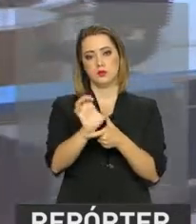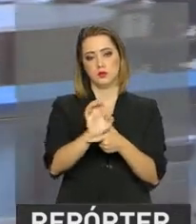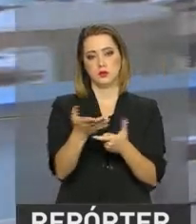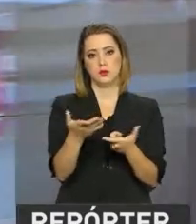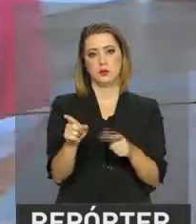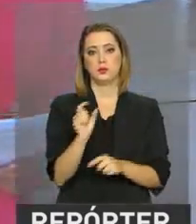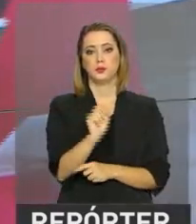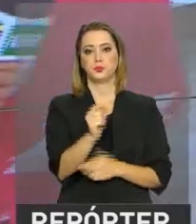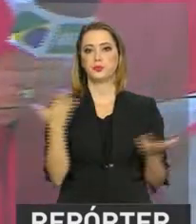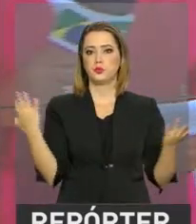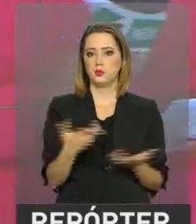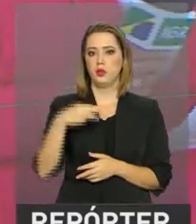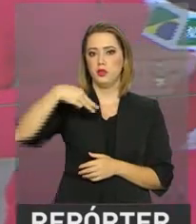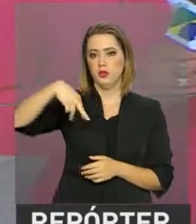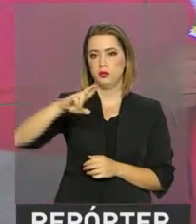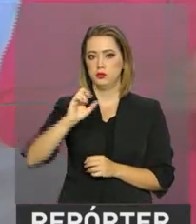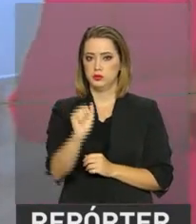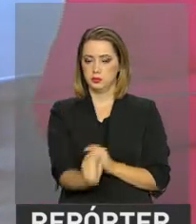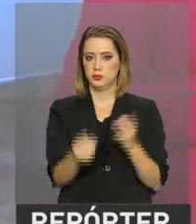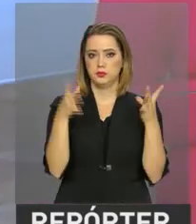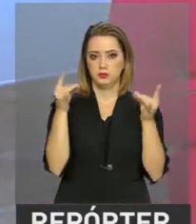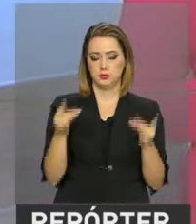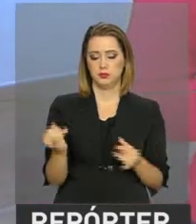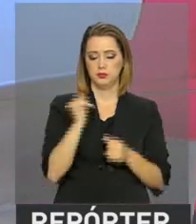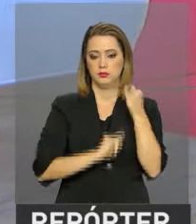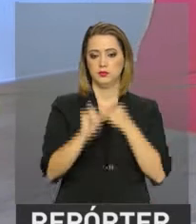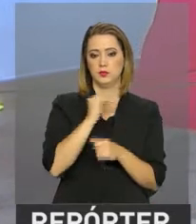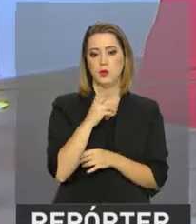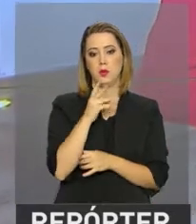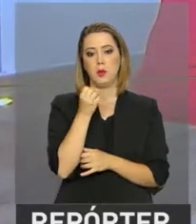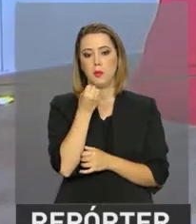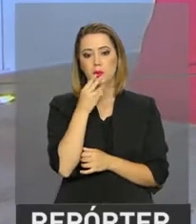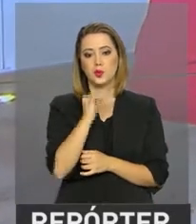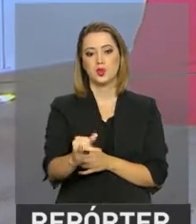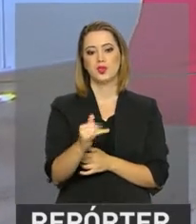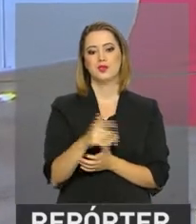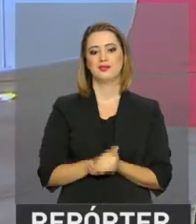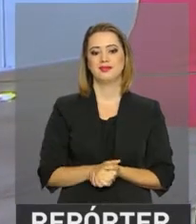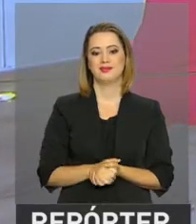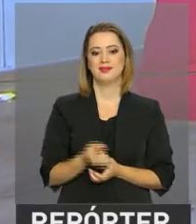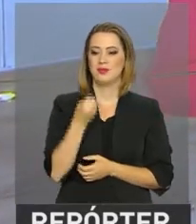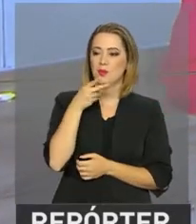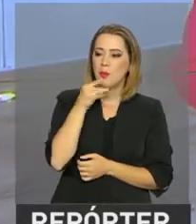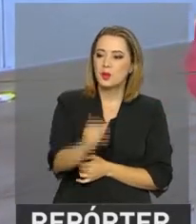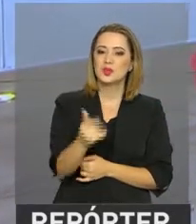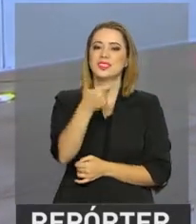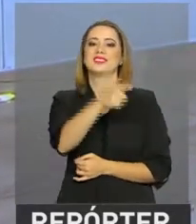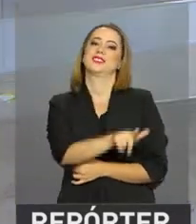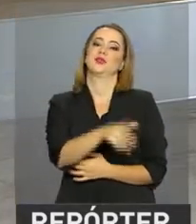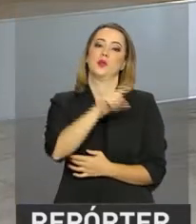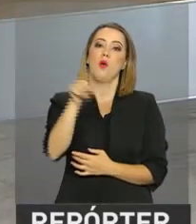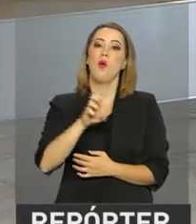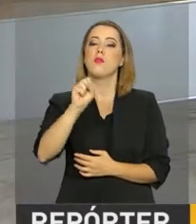conversar com o repórter é mara que no pico e traz as informações pra gente bom dia de novo mara bom dia de novo é luiz é isso mesmo